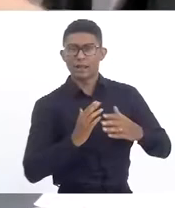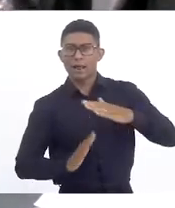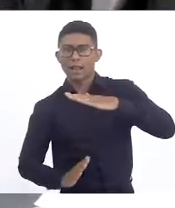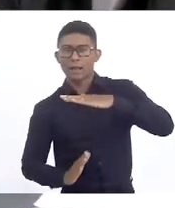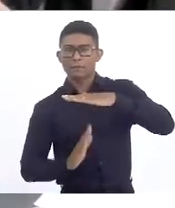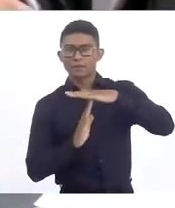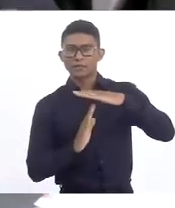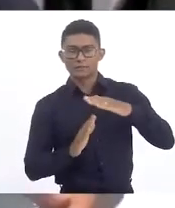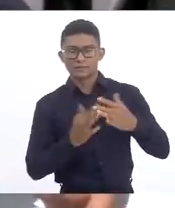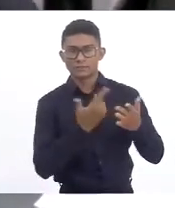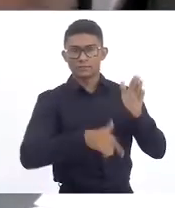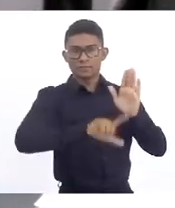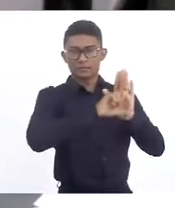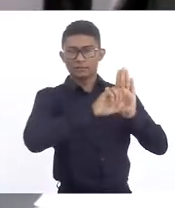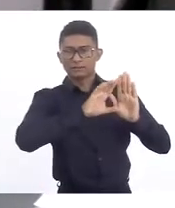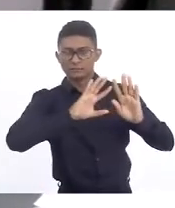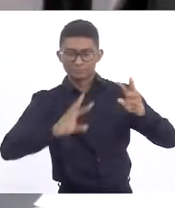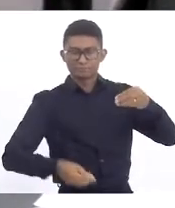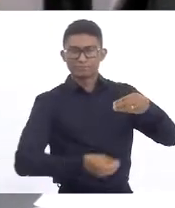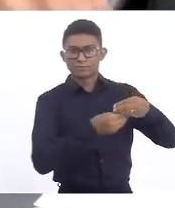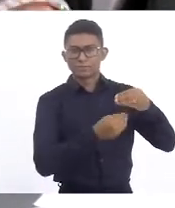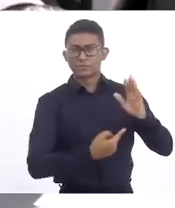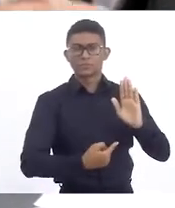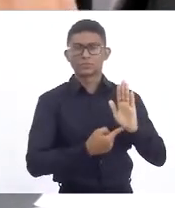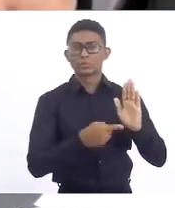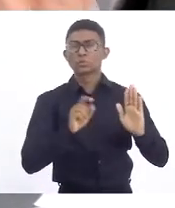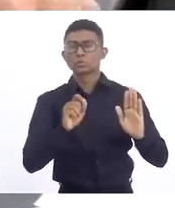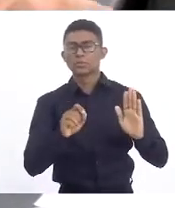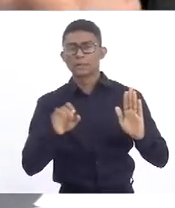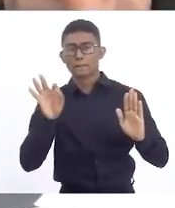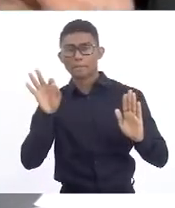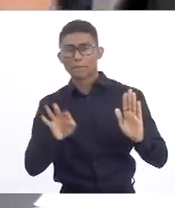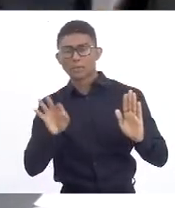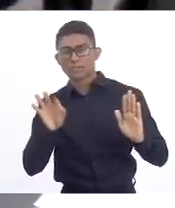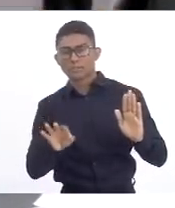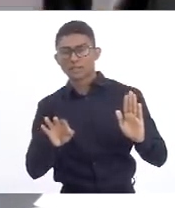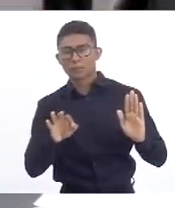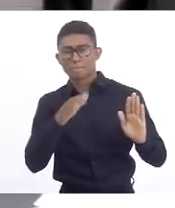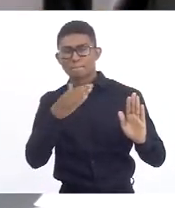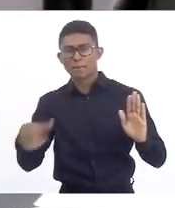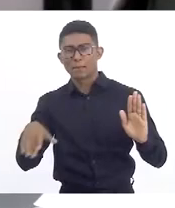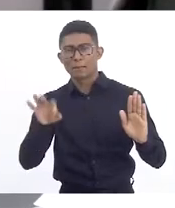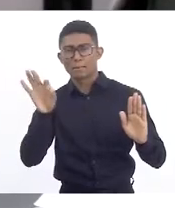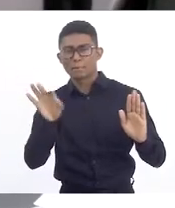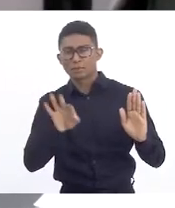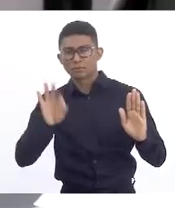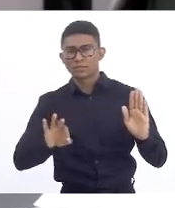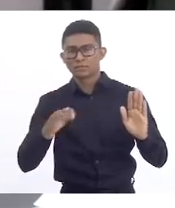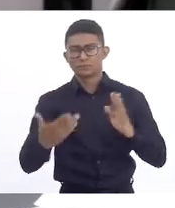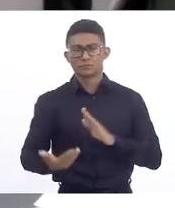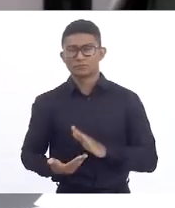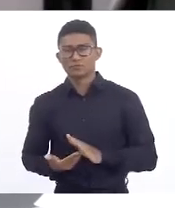lei para tirar os 0,5% do teto de gasto